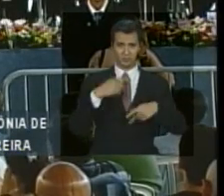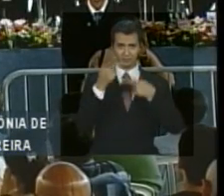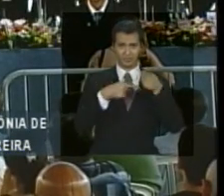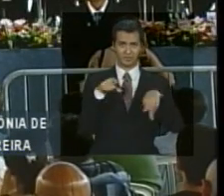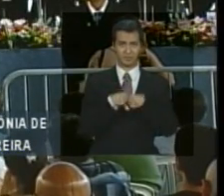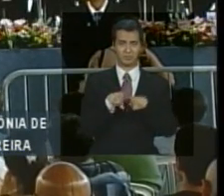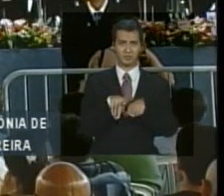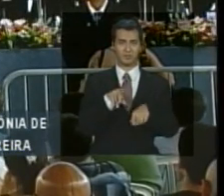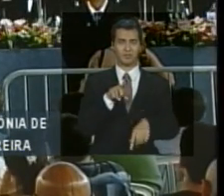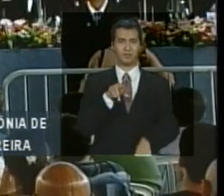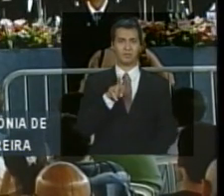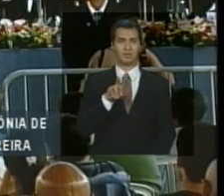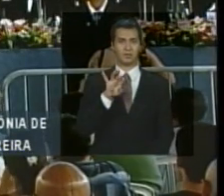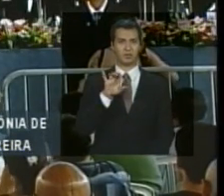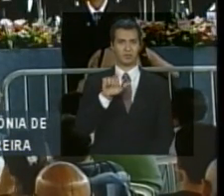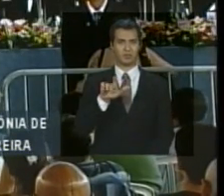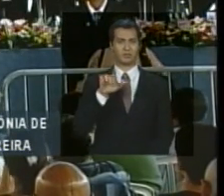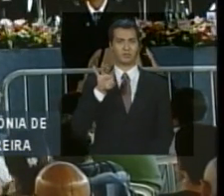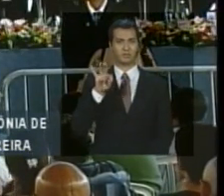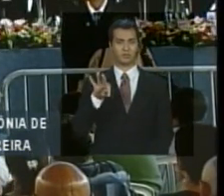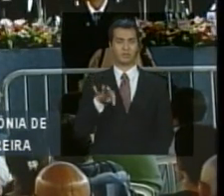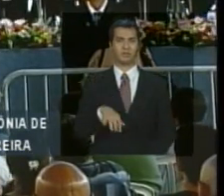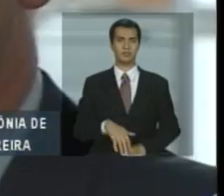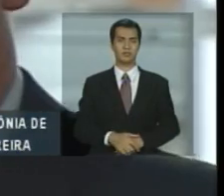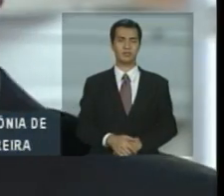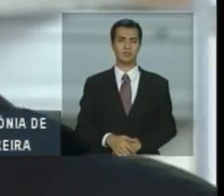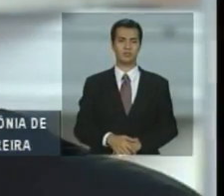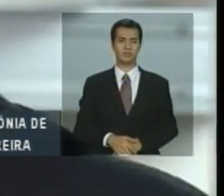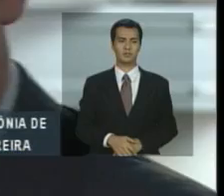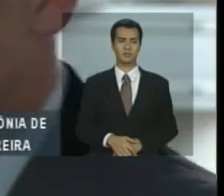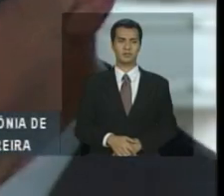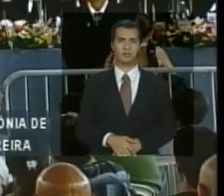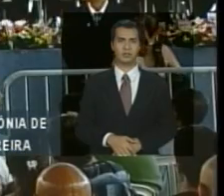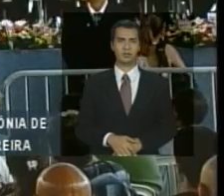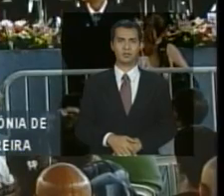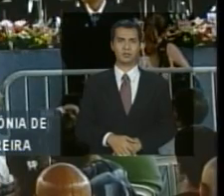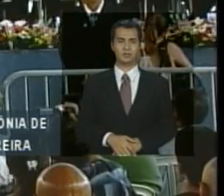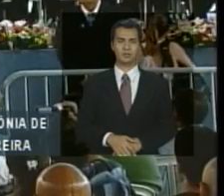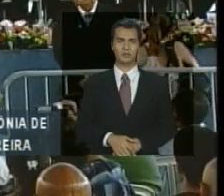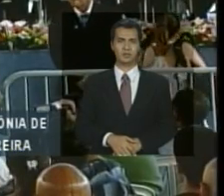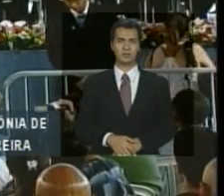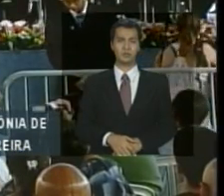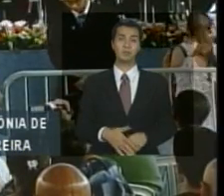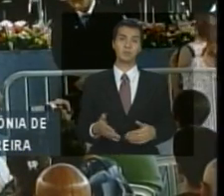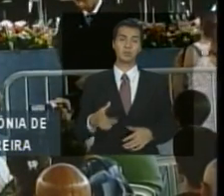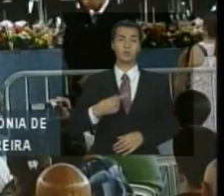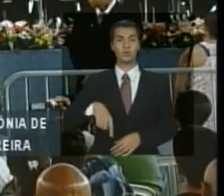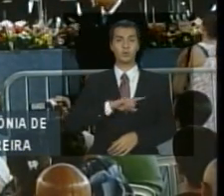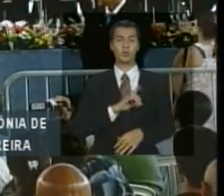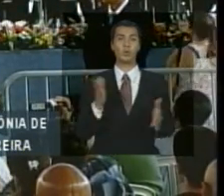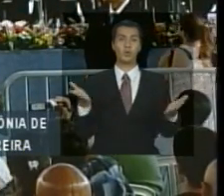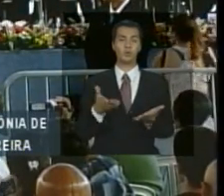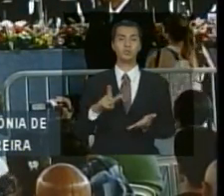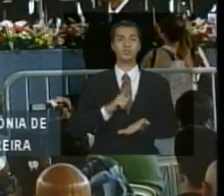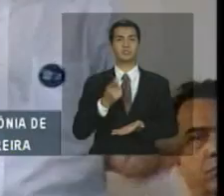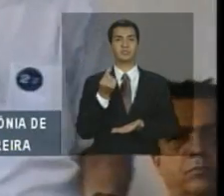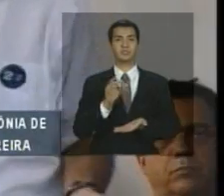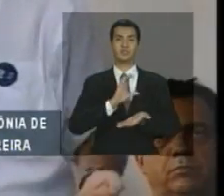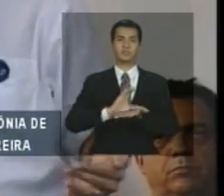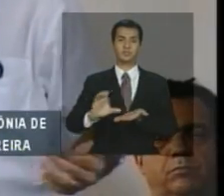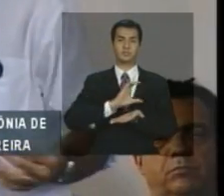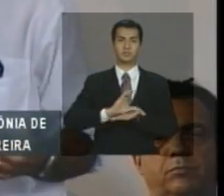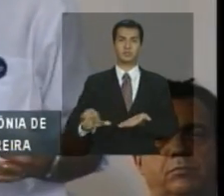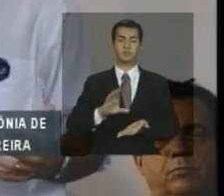Sei lá, depois o Maurício faz cara feia para mim. Eu não tenho dúvida. Né, que com o financiamento que a gente está tendo hoje da Transbrasil, do